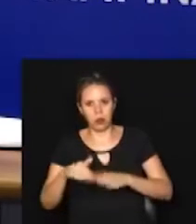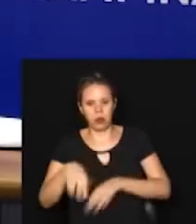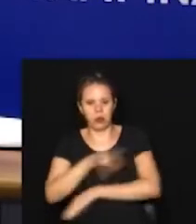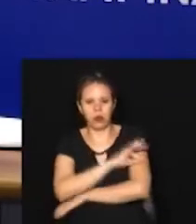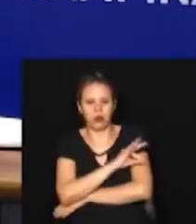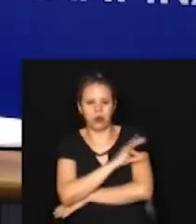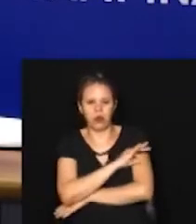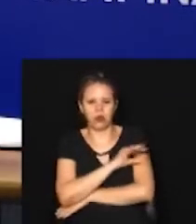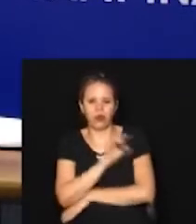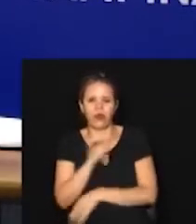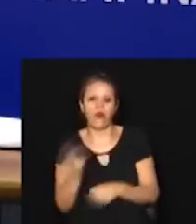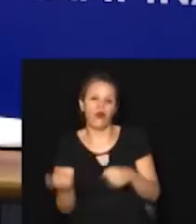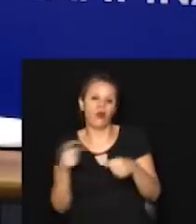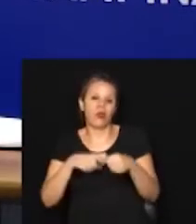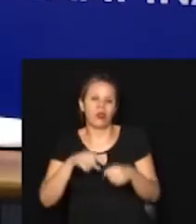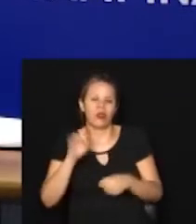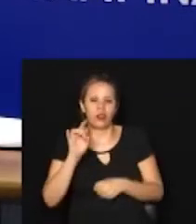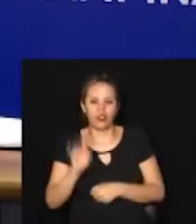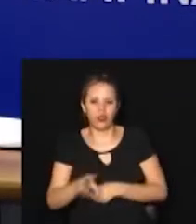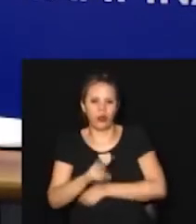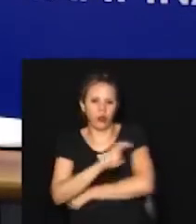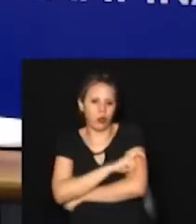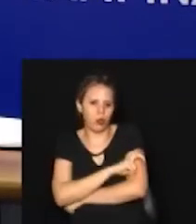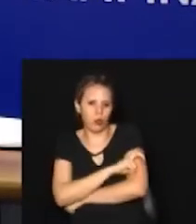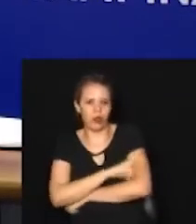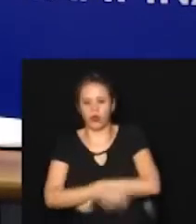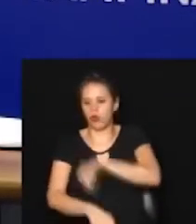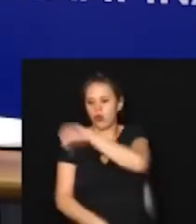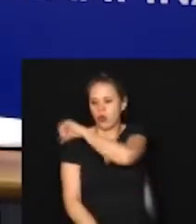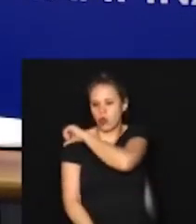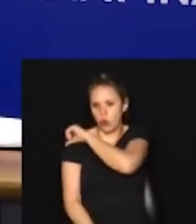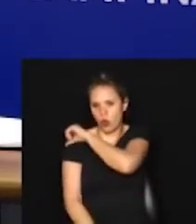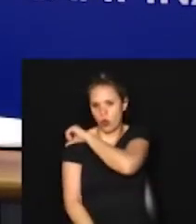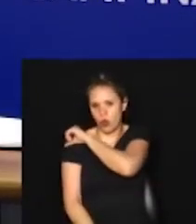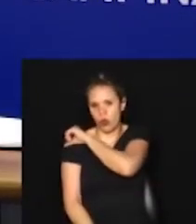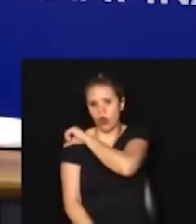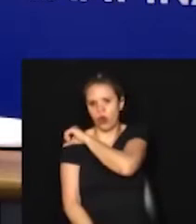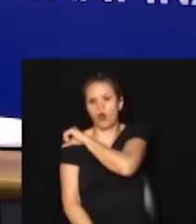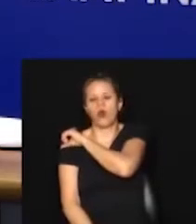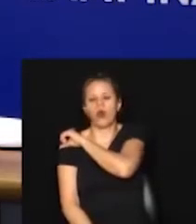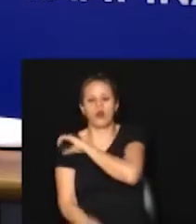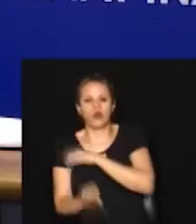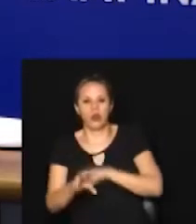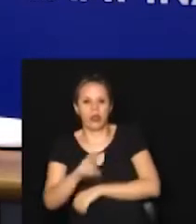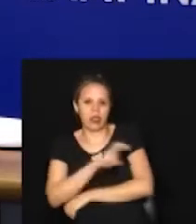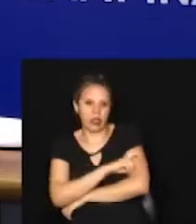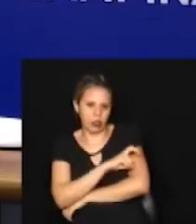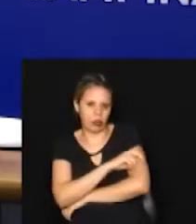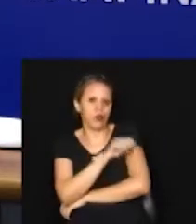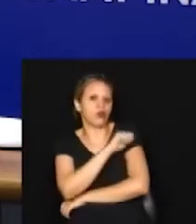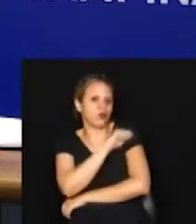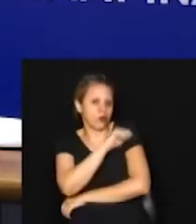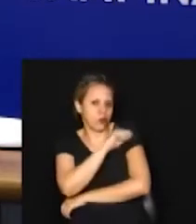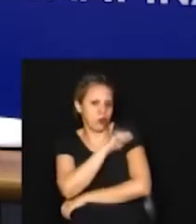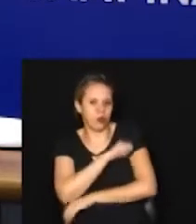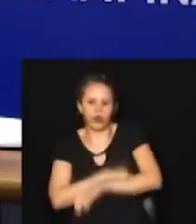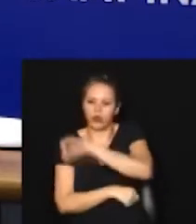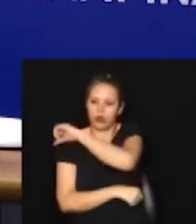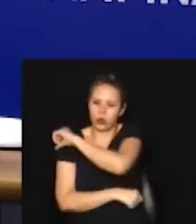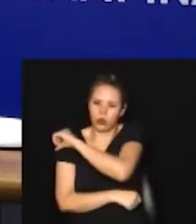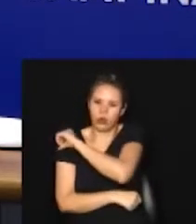apenas e tão somente o 5º e o 9º ano. Alunos do 5º e do 9º